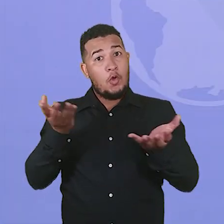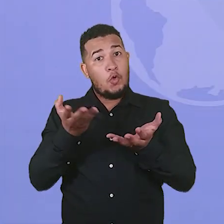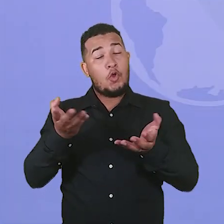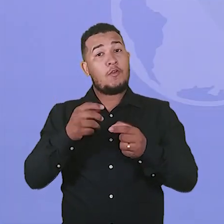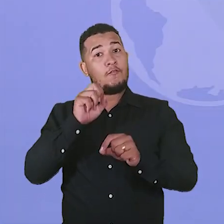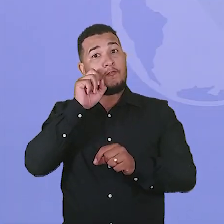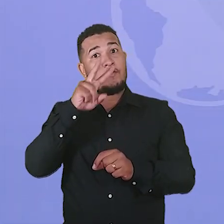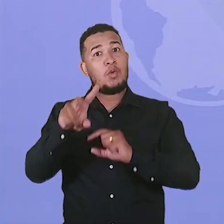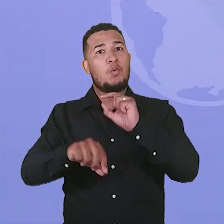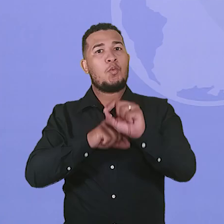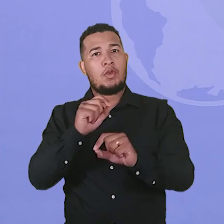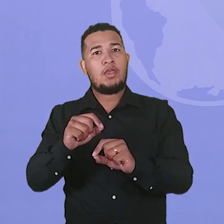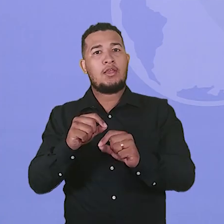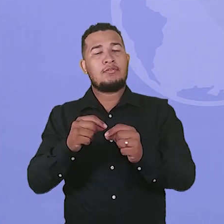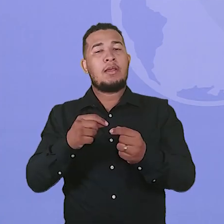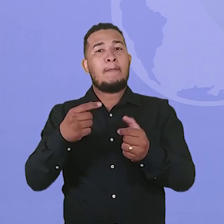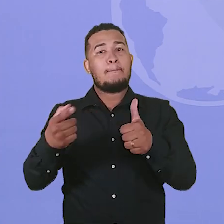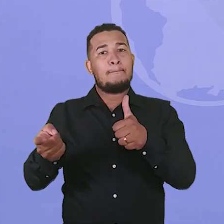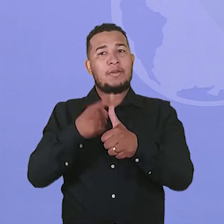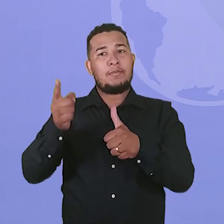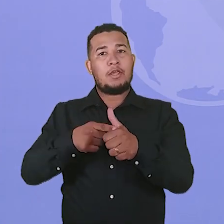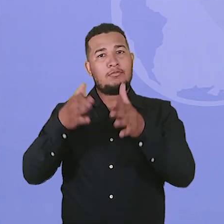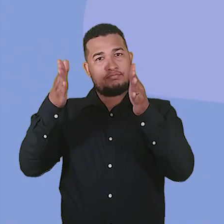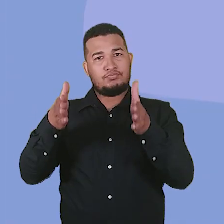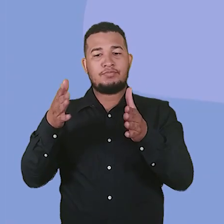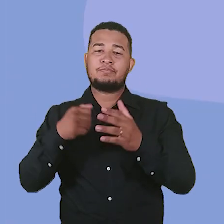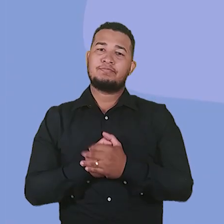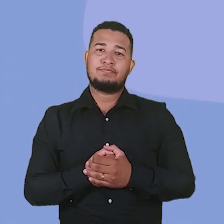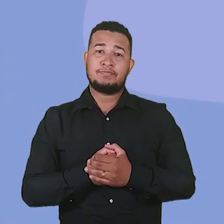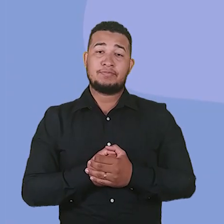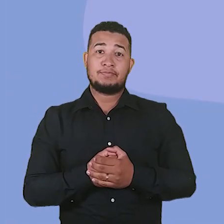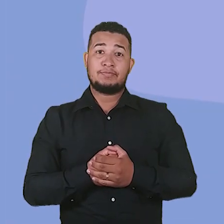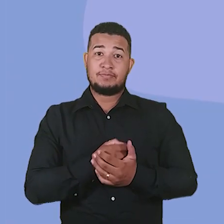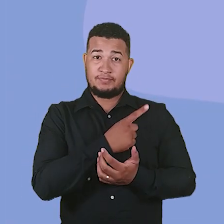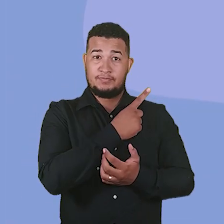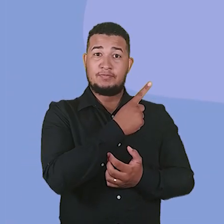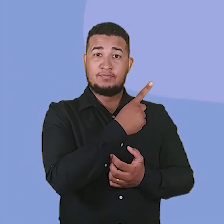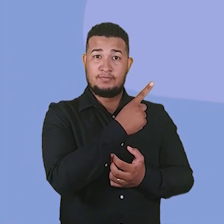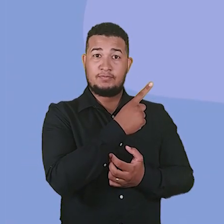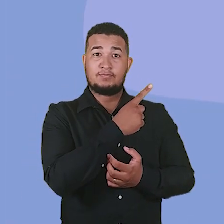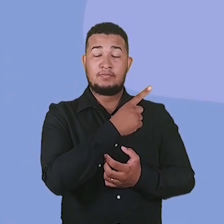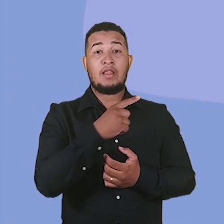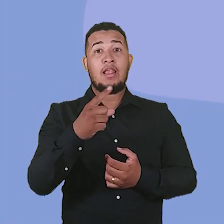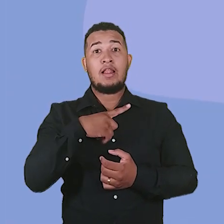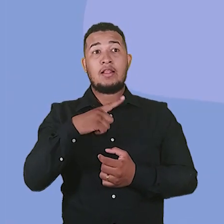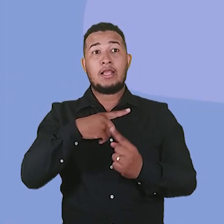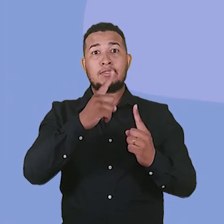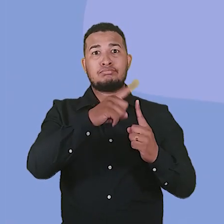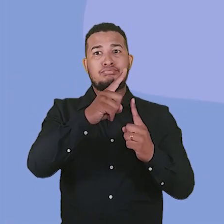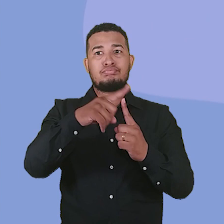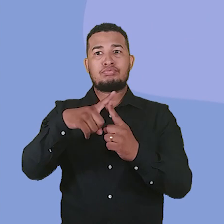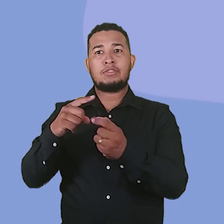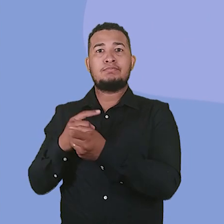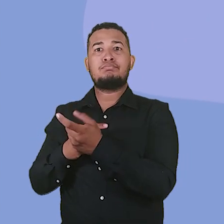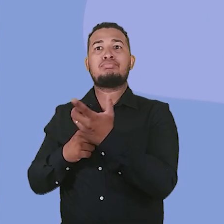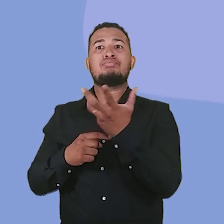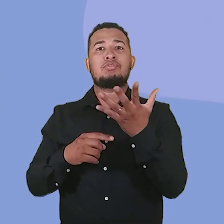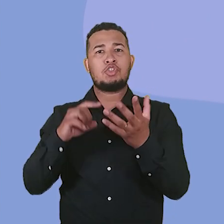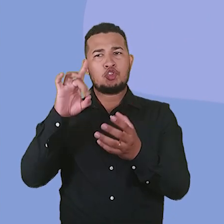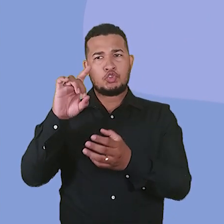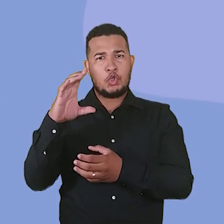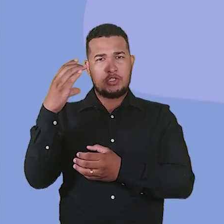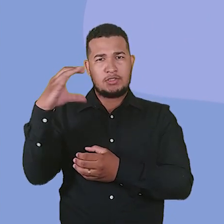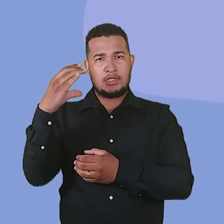para a nossa primeira cartela. Existem diferentes formas de conhecimento para além do